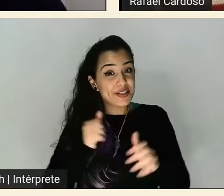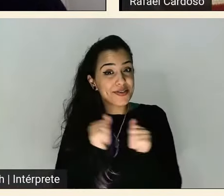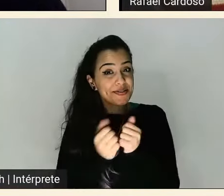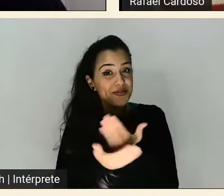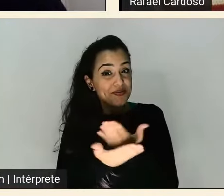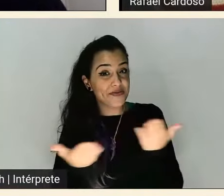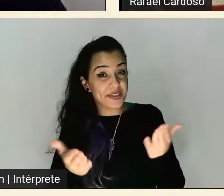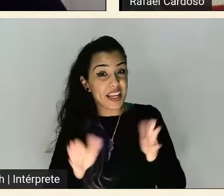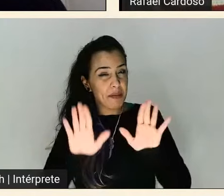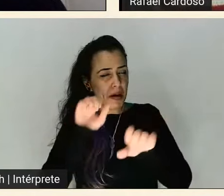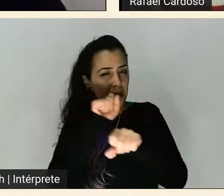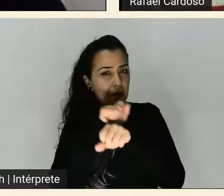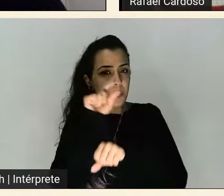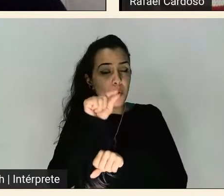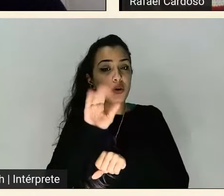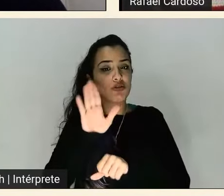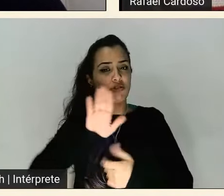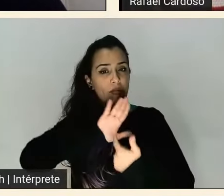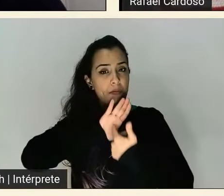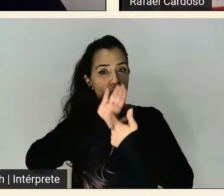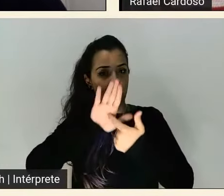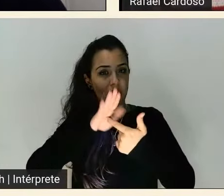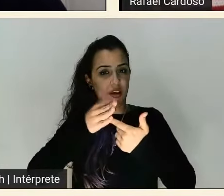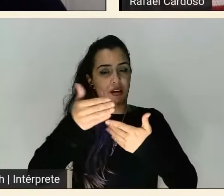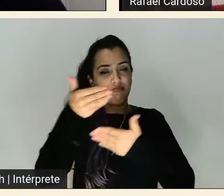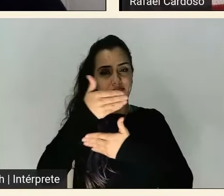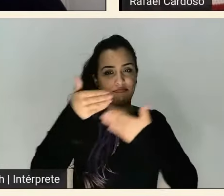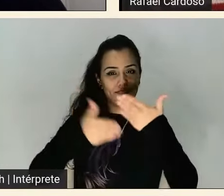aqui minha apresentação na tela.